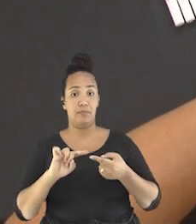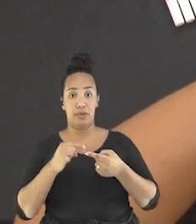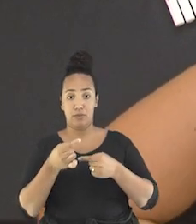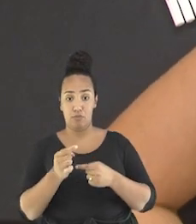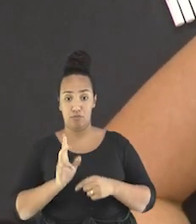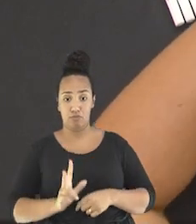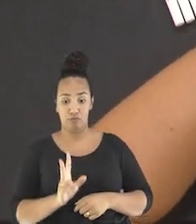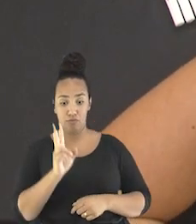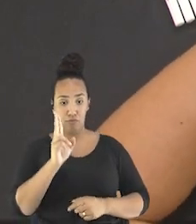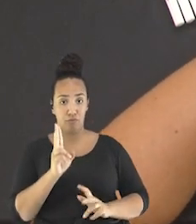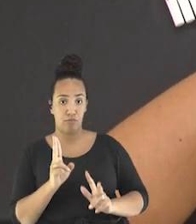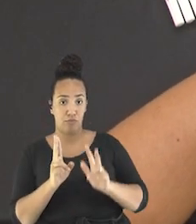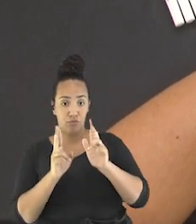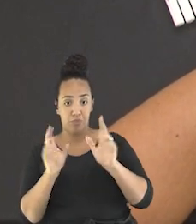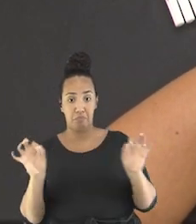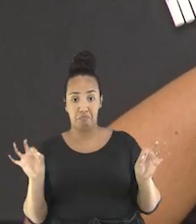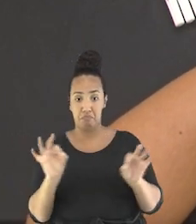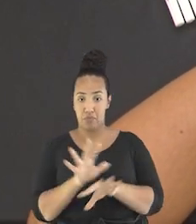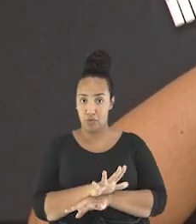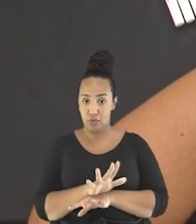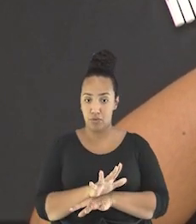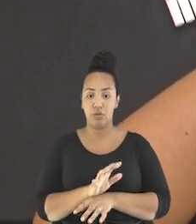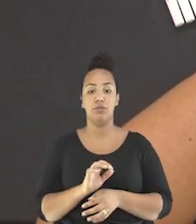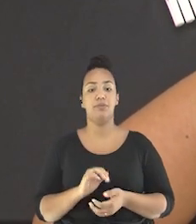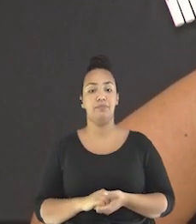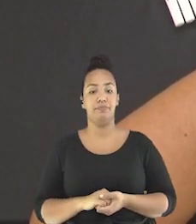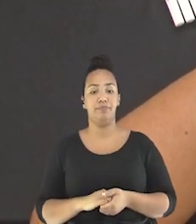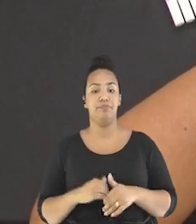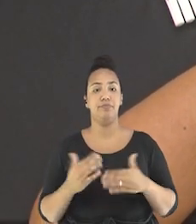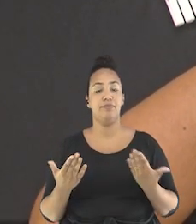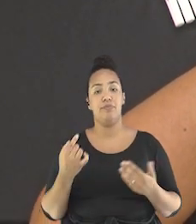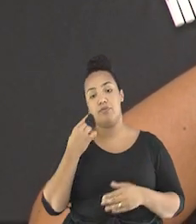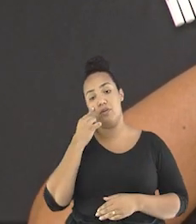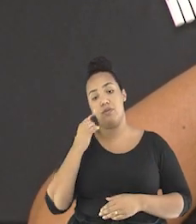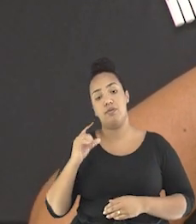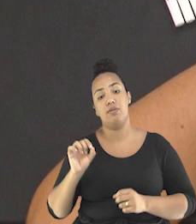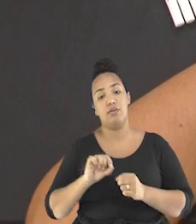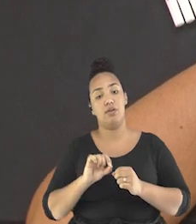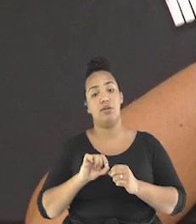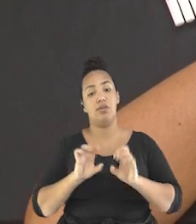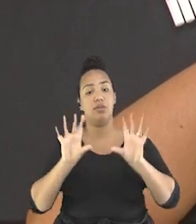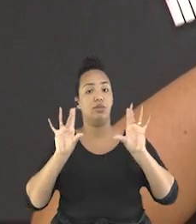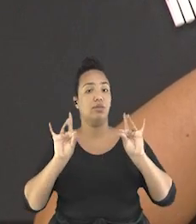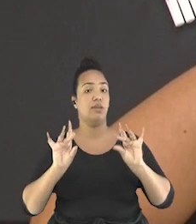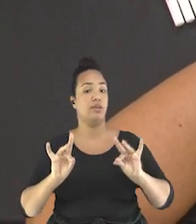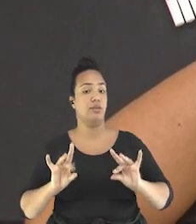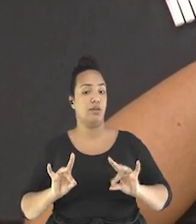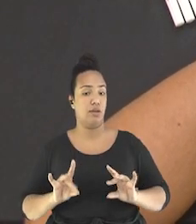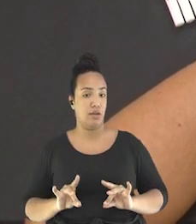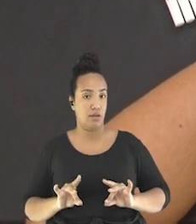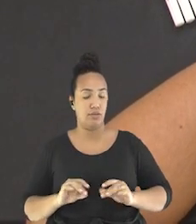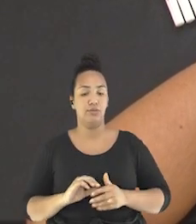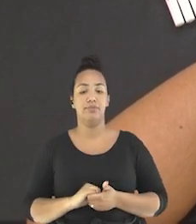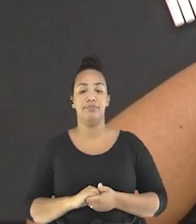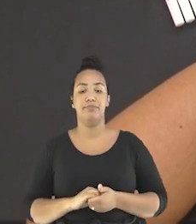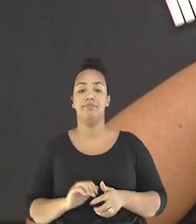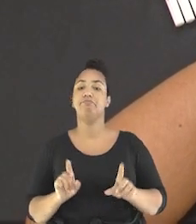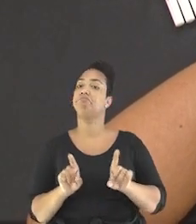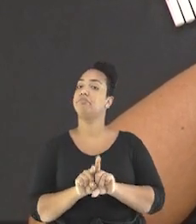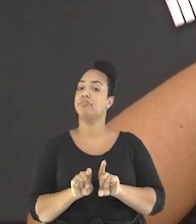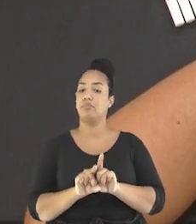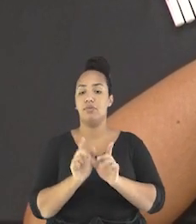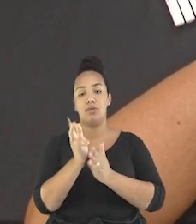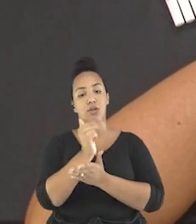Depois dessa, né, do que sobrou das tirinhas pretas cortadas, a gente vai fazer esse detalhe lateral